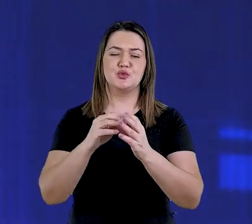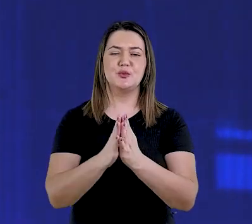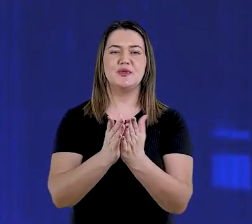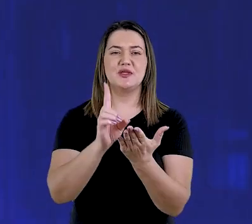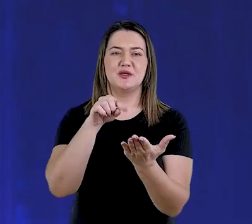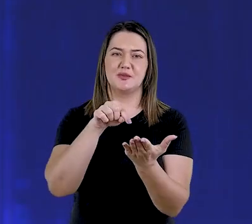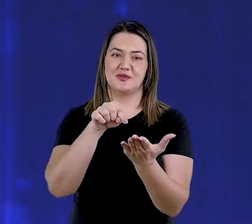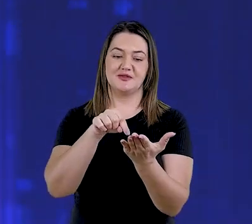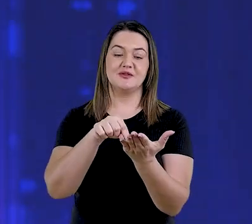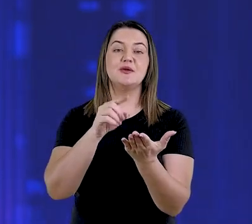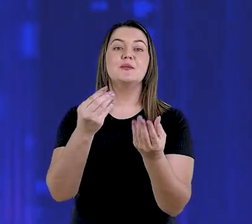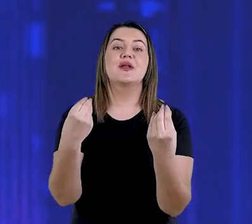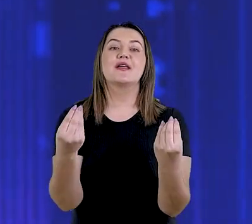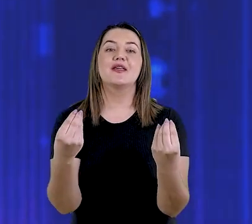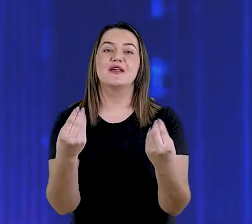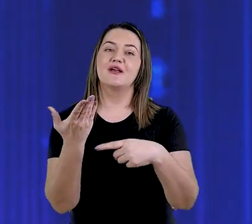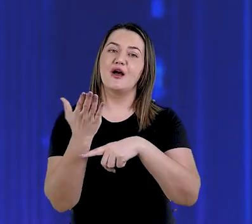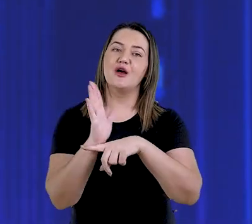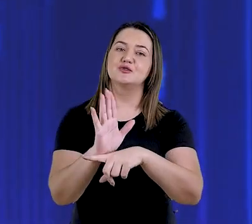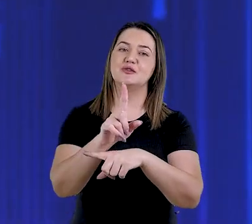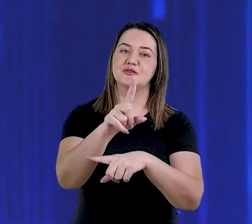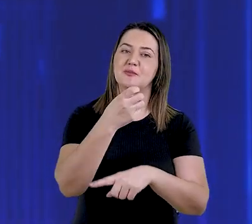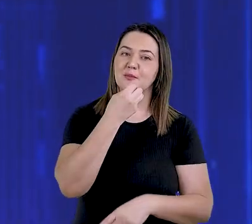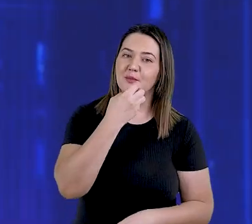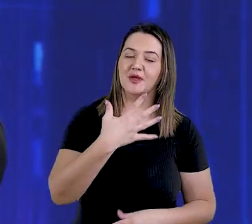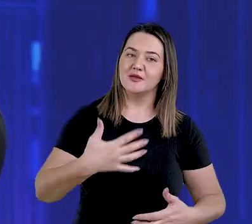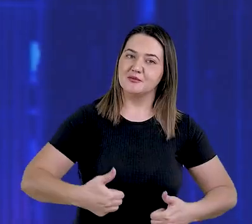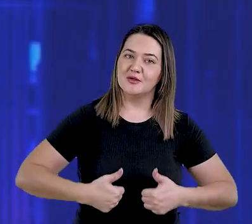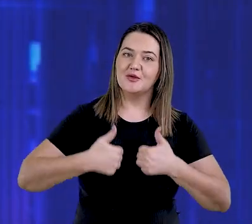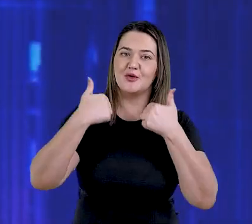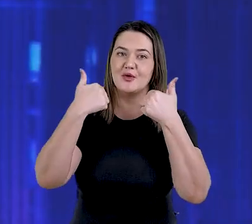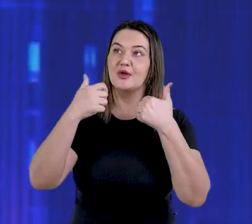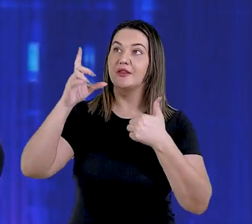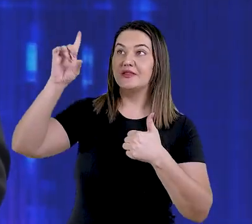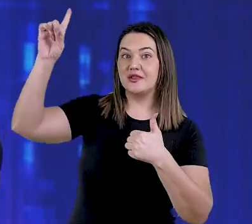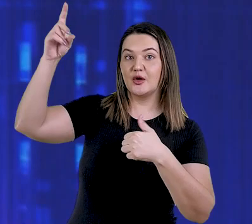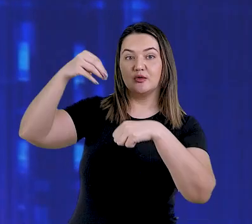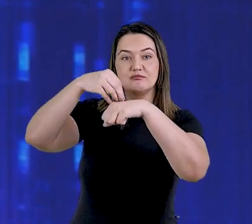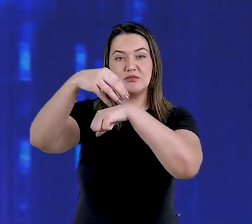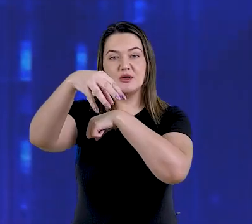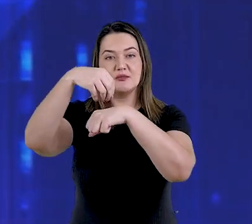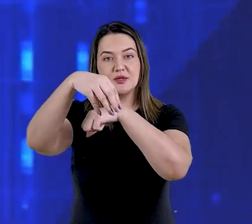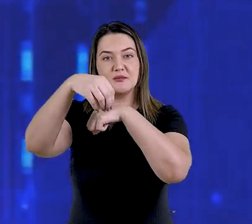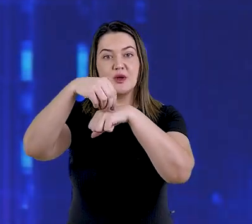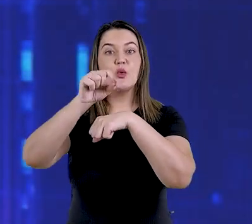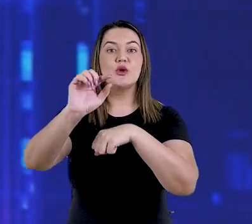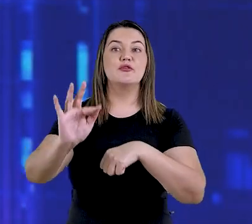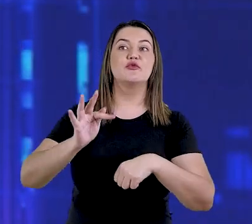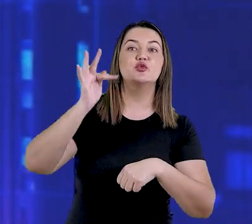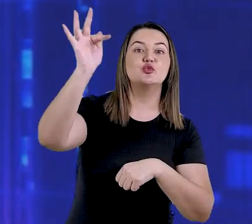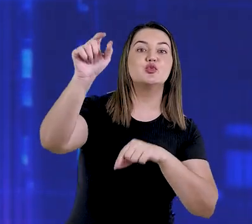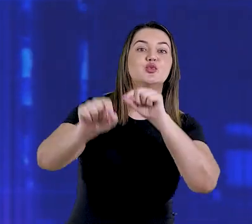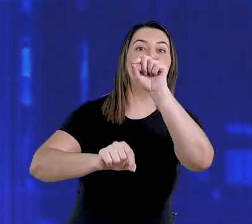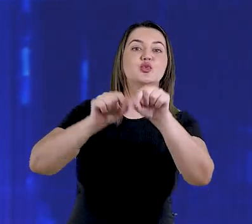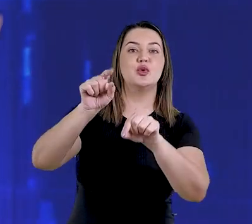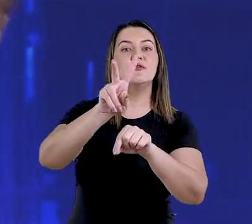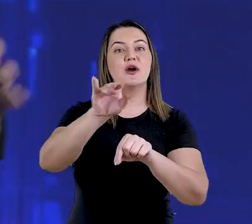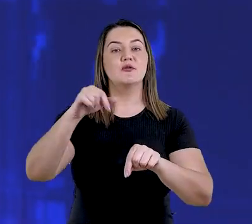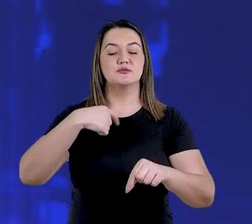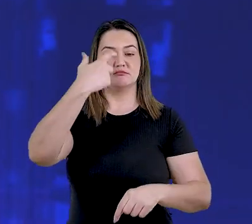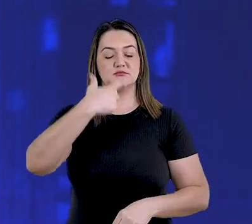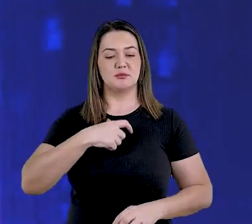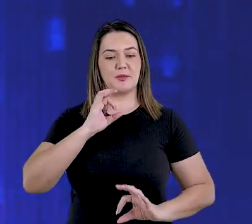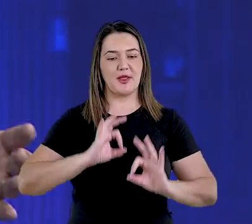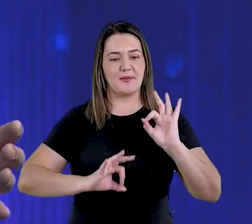ver com a Palavra de Deus é para o seu bem. É Deus contando para você aquilo que vai acontecer, para que você esteja preparado para